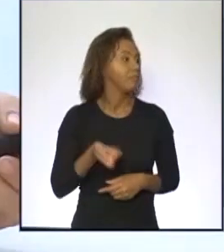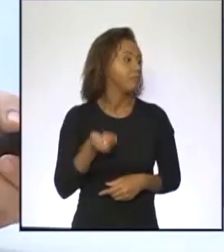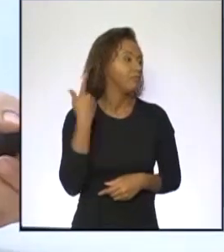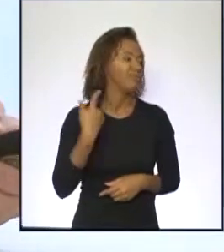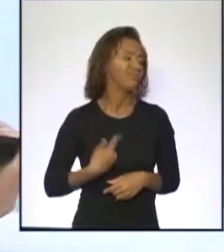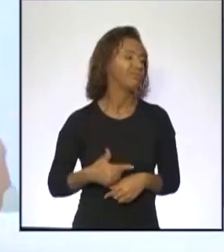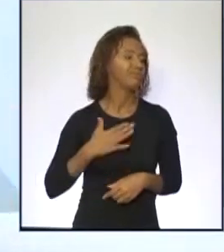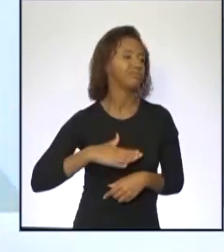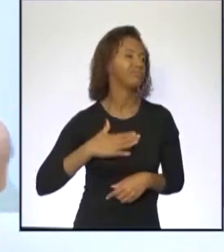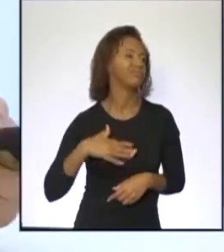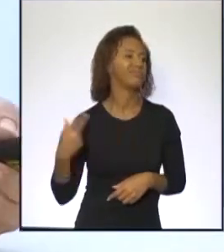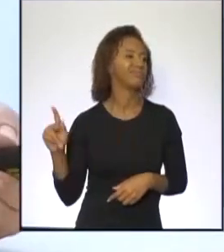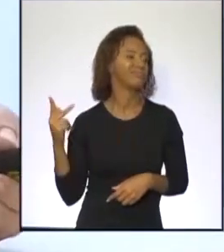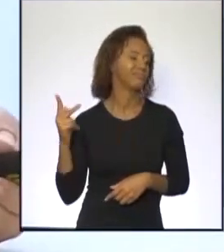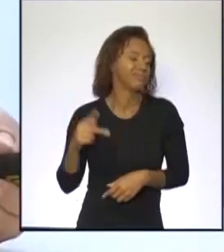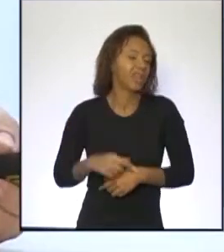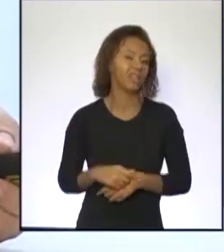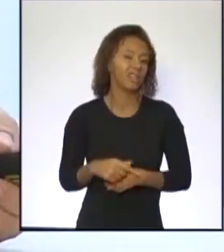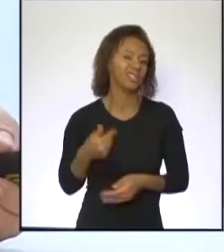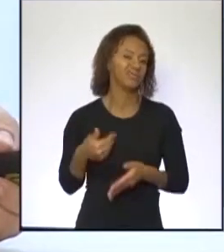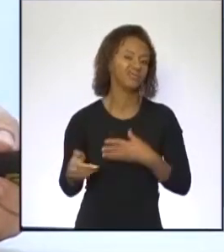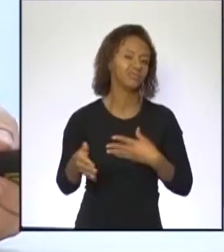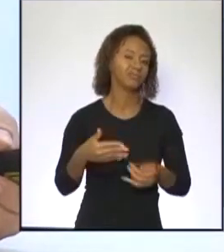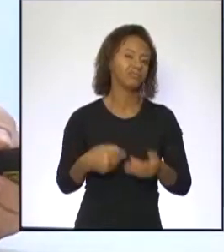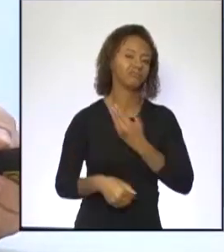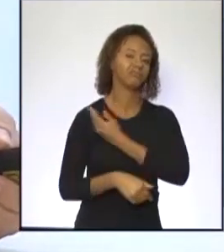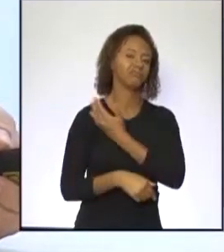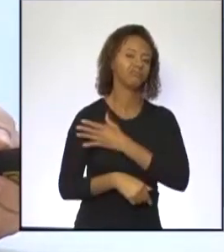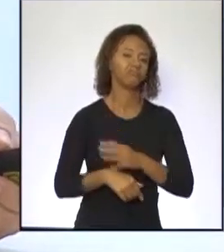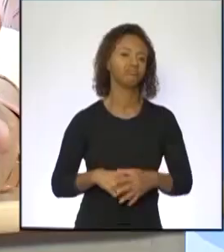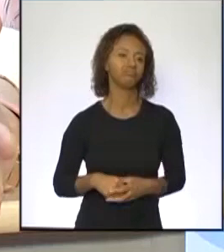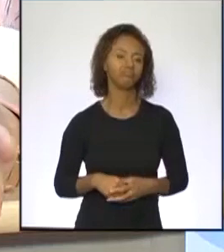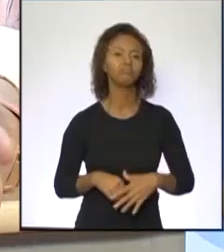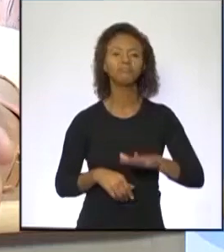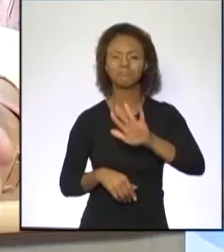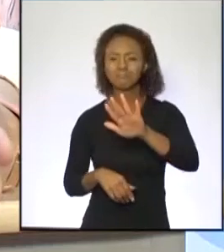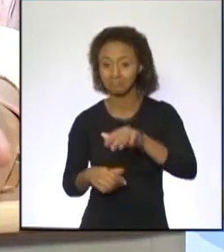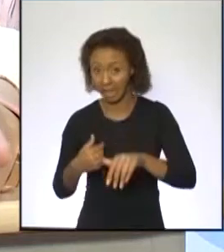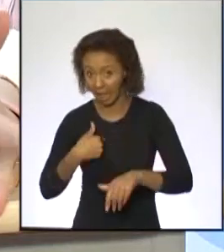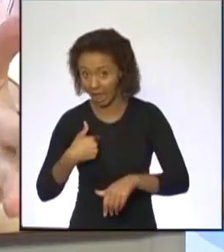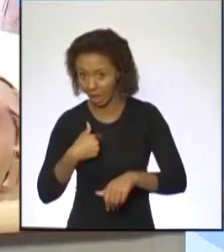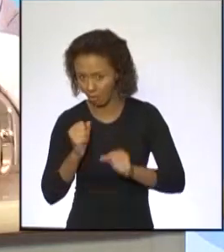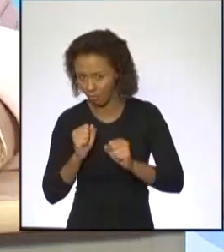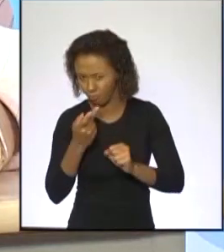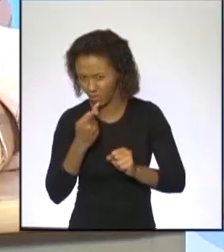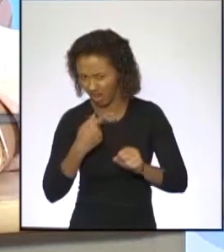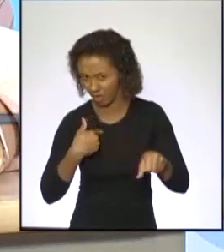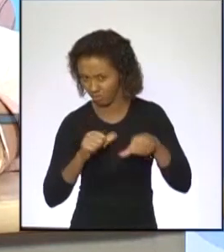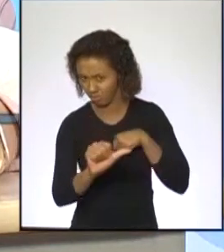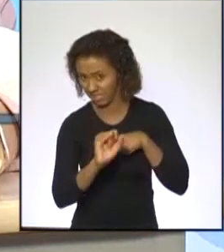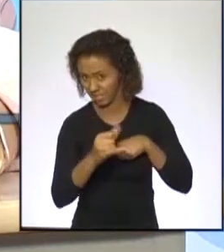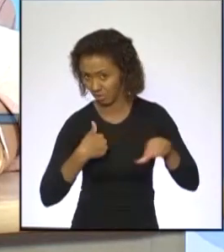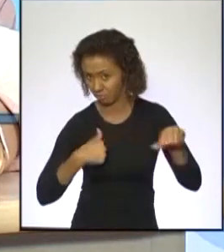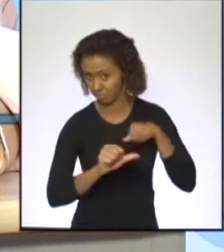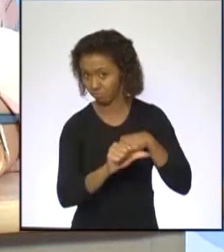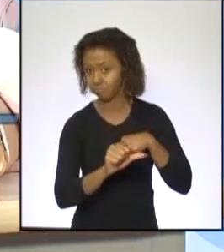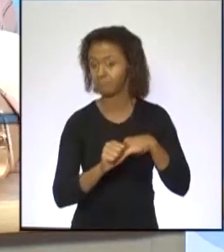muito tranquilamente, não se importaria, né? Olha, Kátia, eu posso falar o que eu faria? Pode. Olha, vou falar para